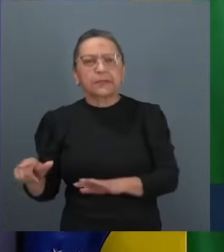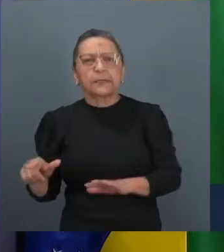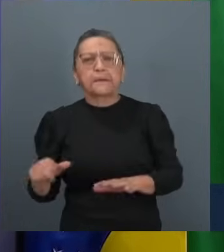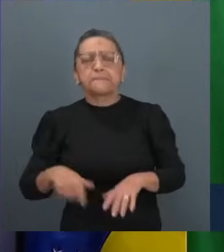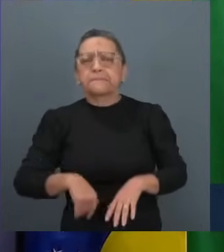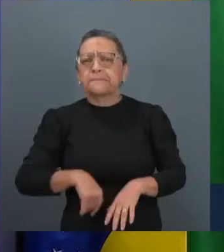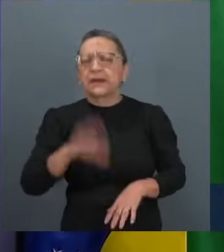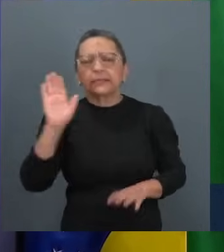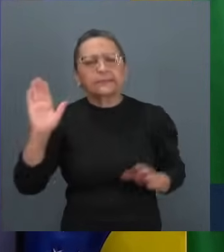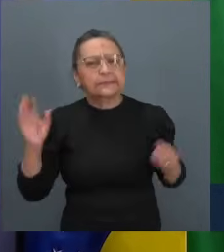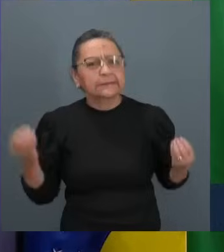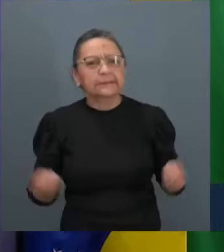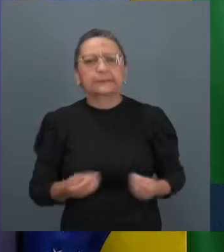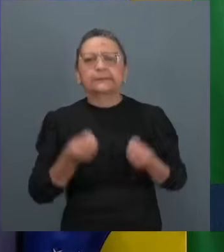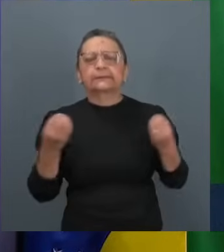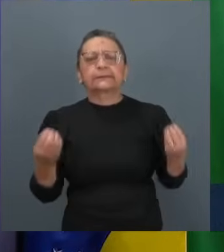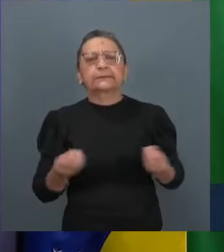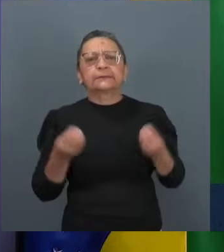mais